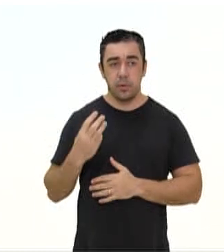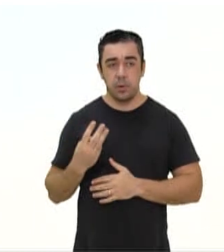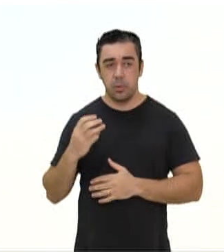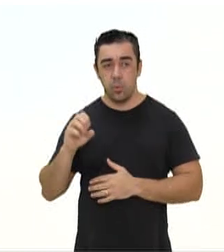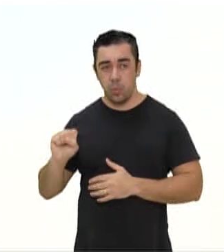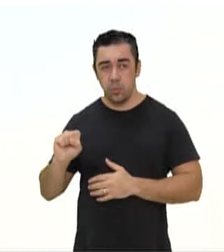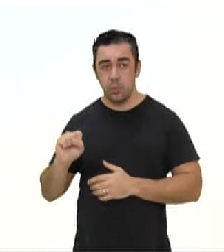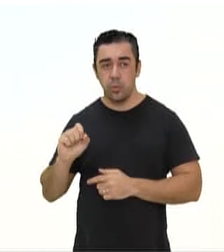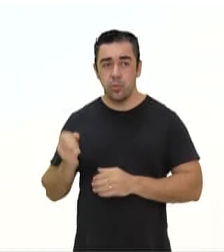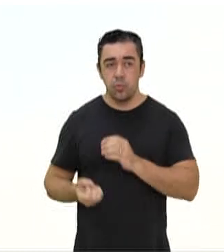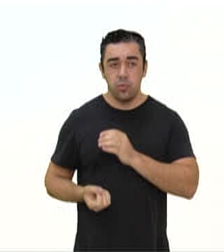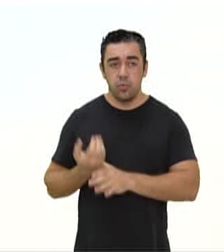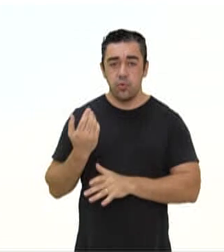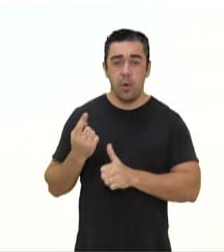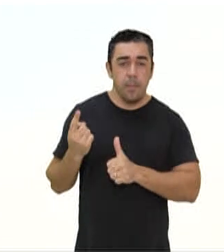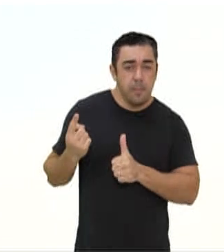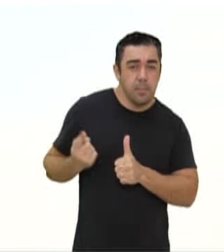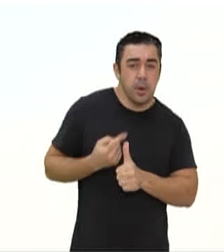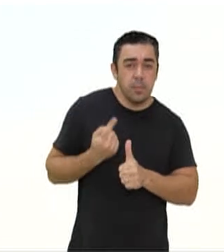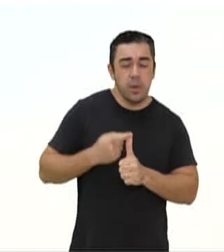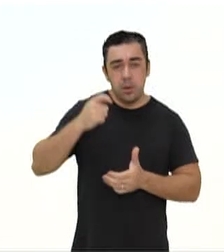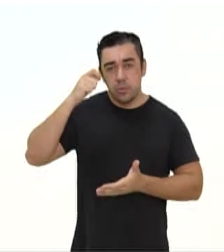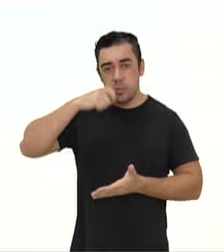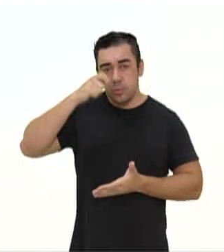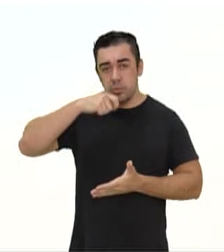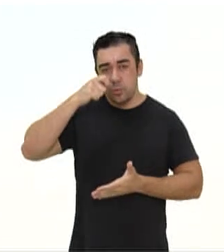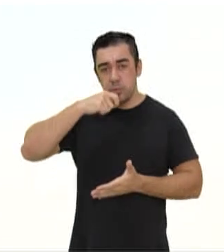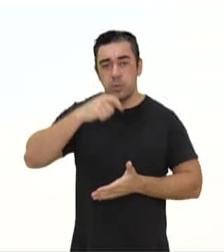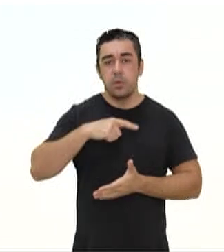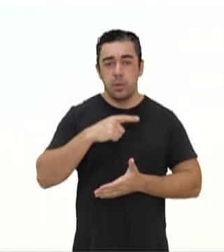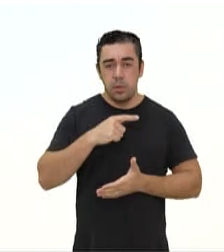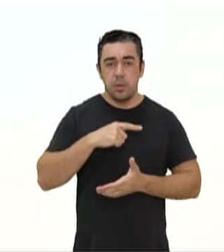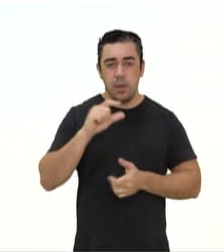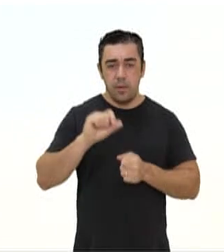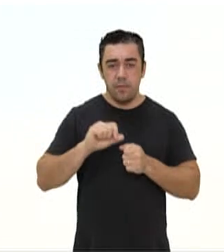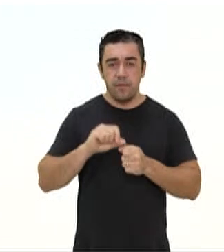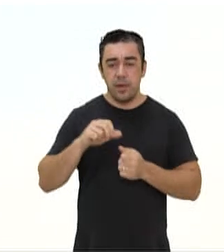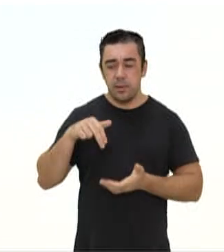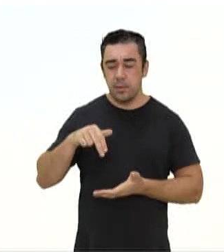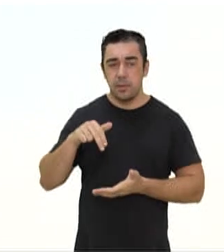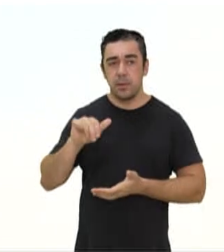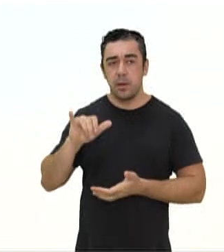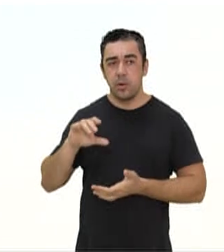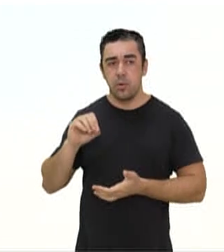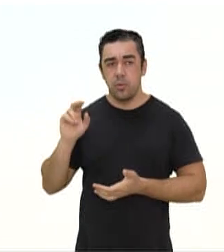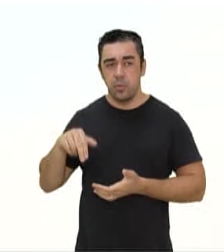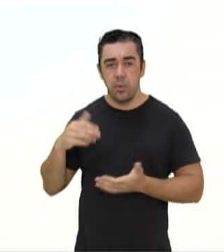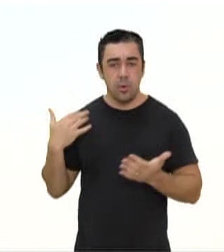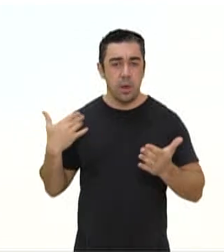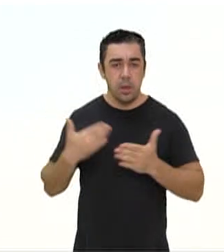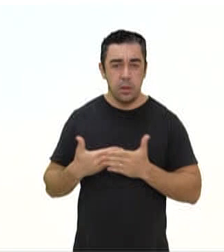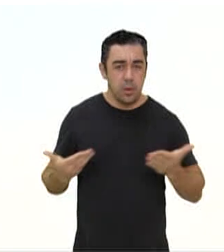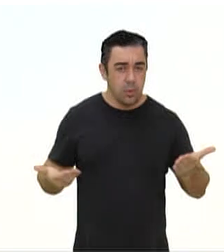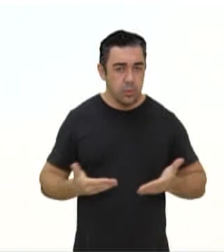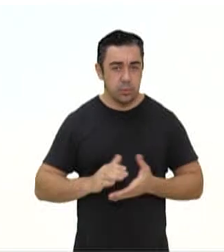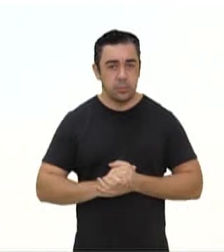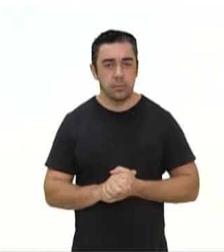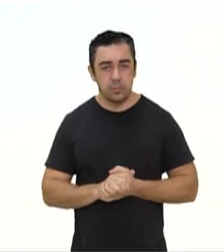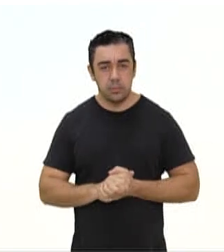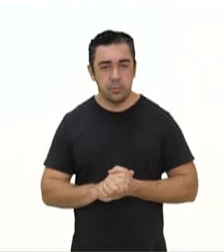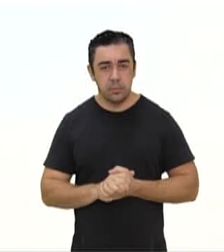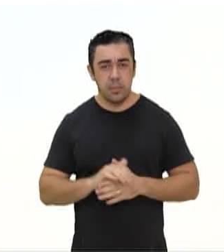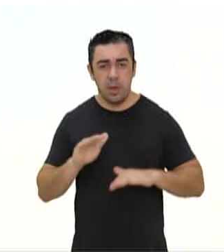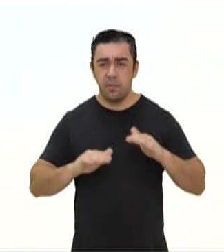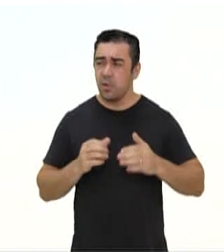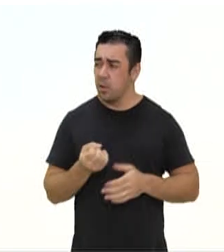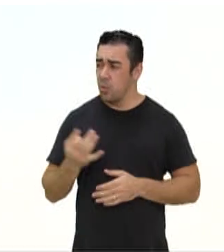1938, quando surgiram as primeiras escovas com cerdas de nylon, usada até hoje. Ai, às vezes alguns alunos